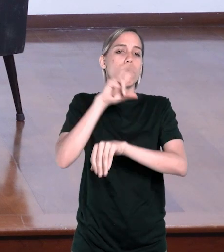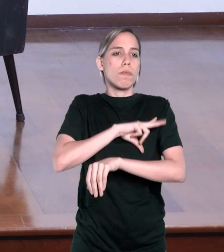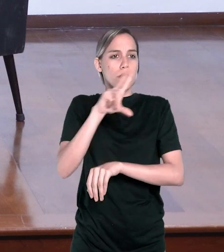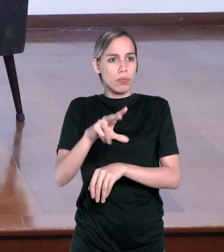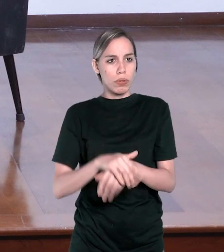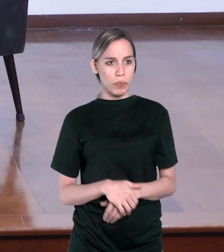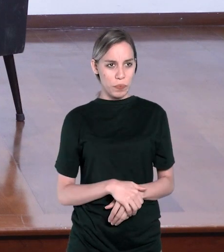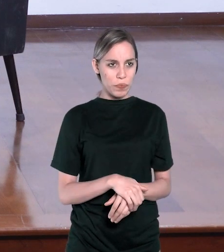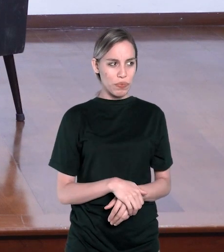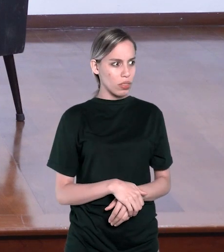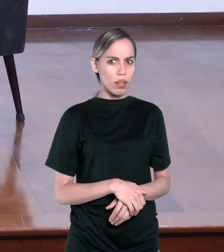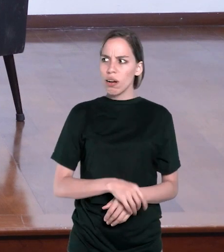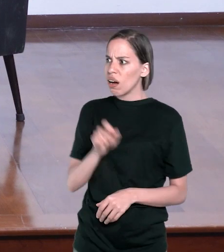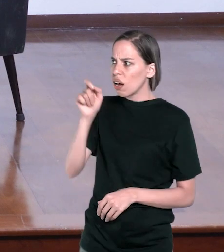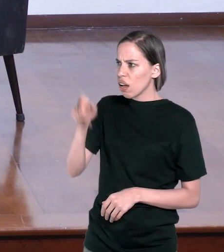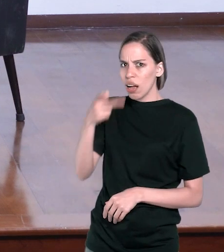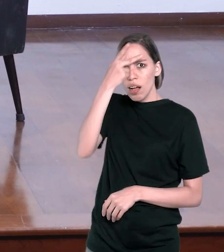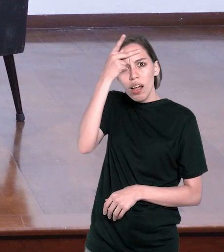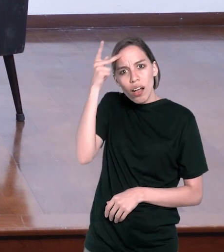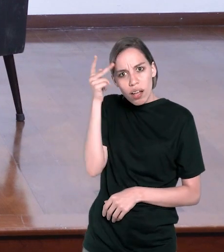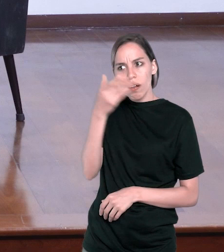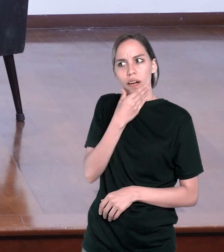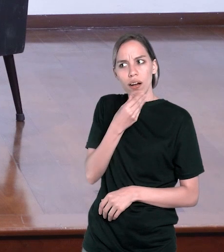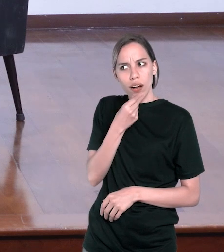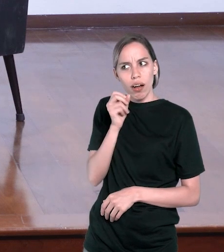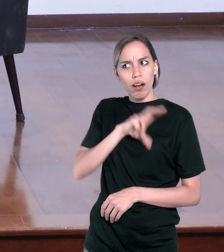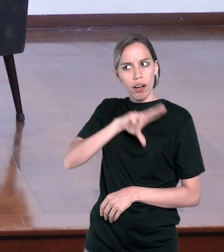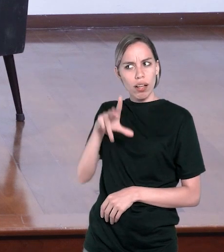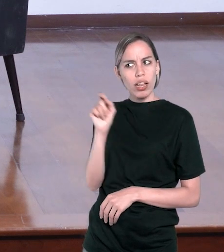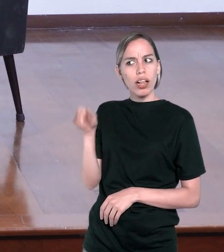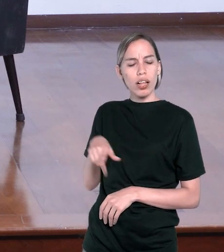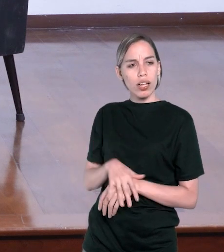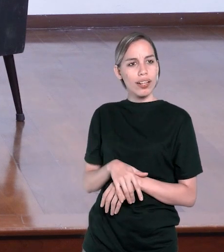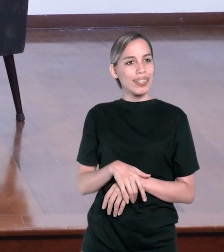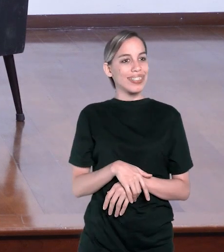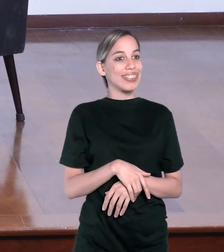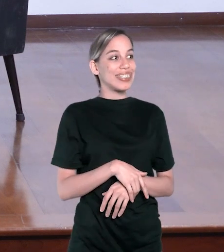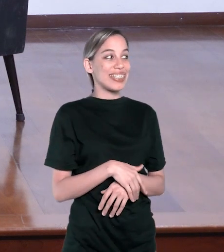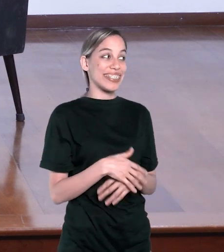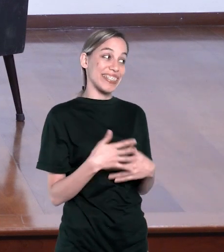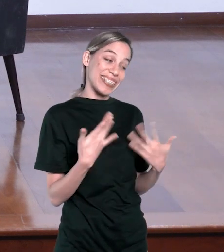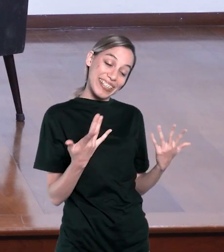matar essa pessoa, porque tirou você daqui. Que nada, olha, agora eu fui lá para fora, eu estou fazendo um monte de...